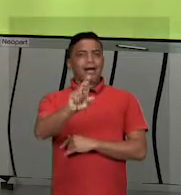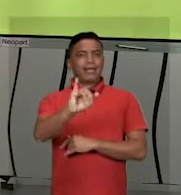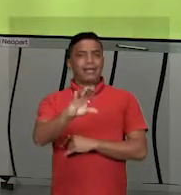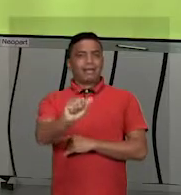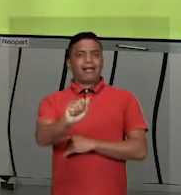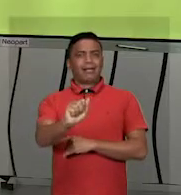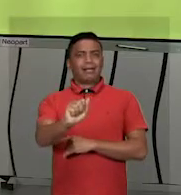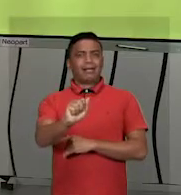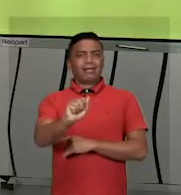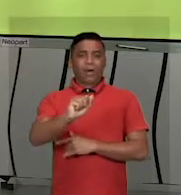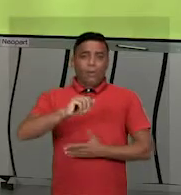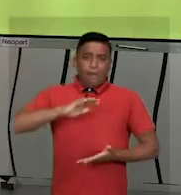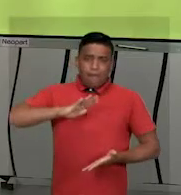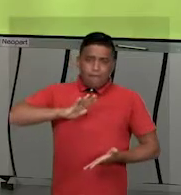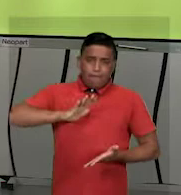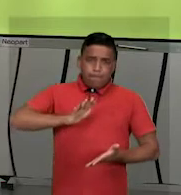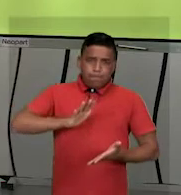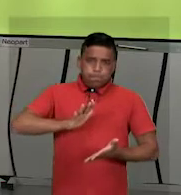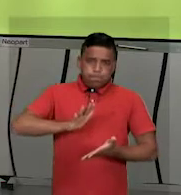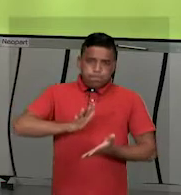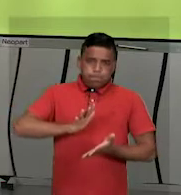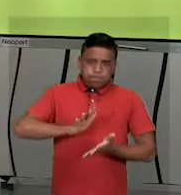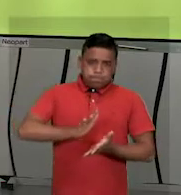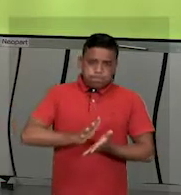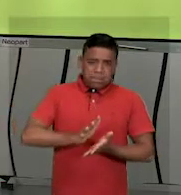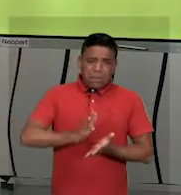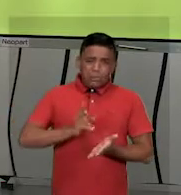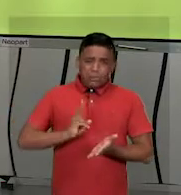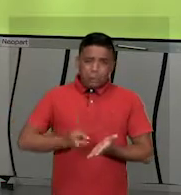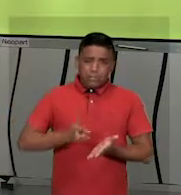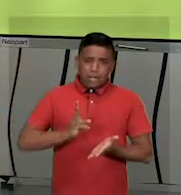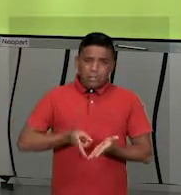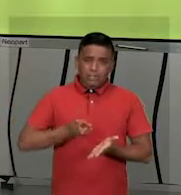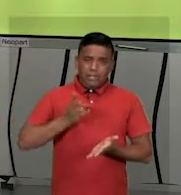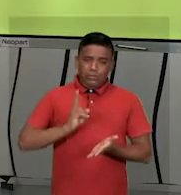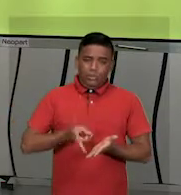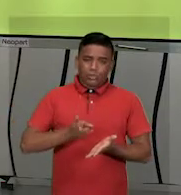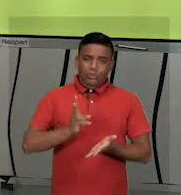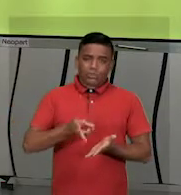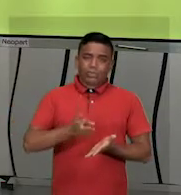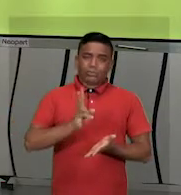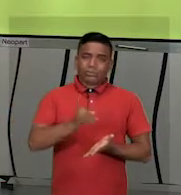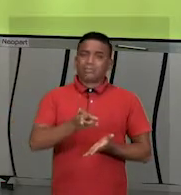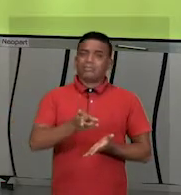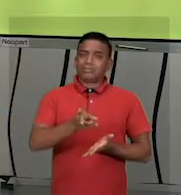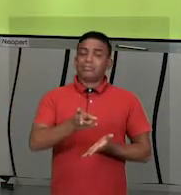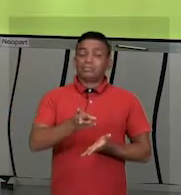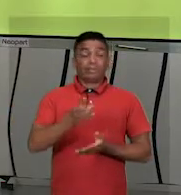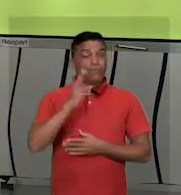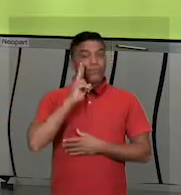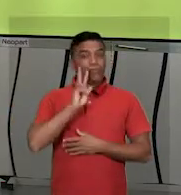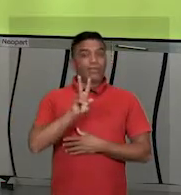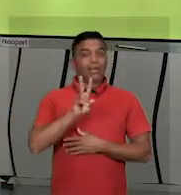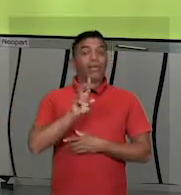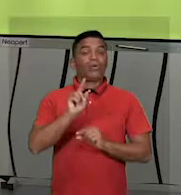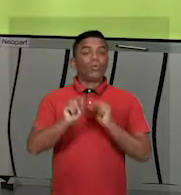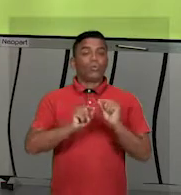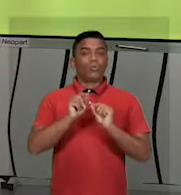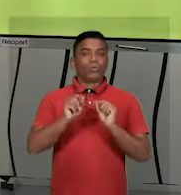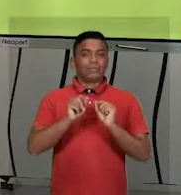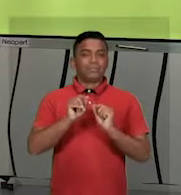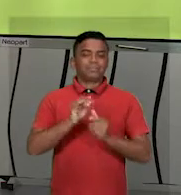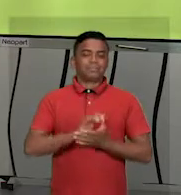nesse momento é constante. Ok. Se a pressão é constante, a gente pode verificar aqui que nós teremos,